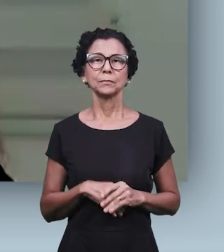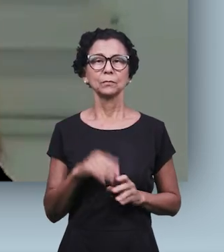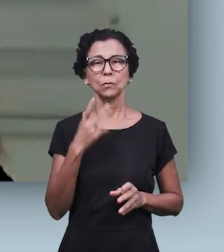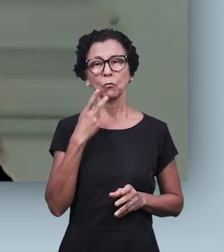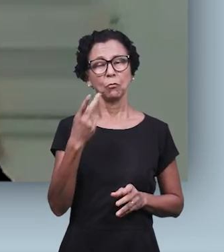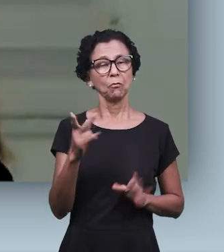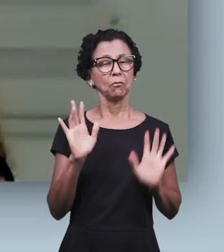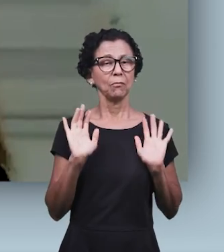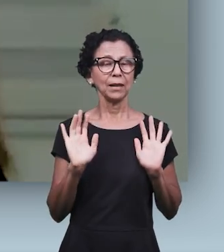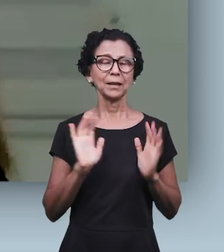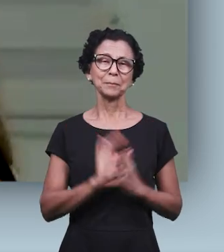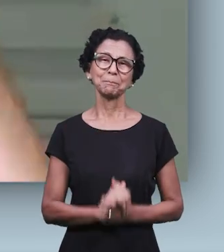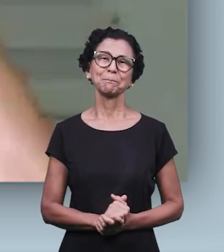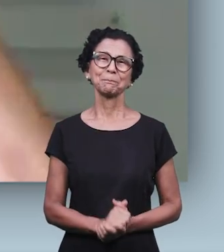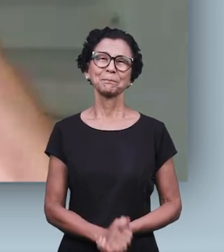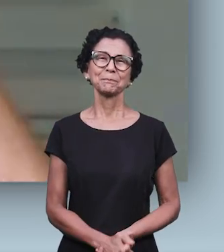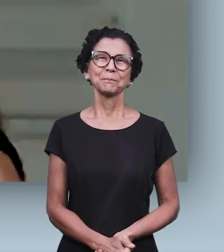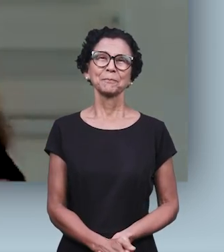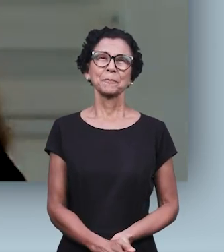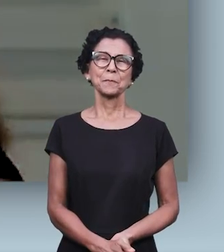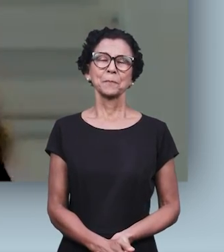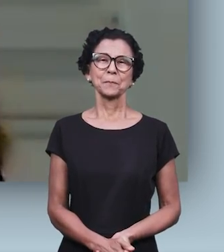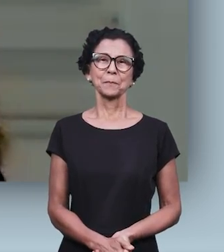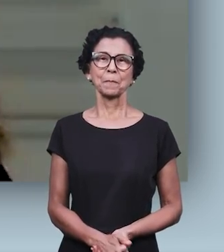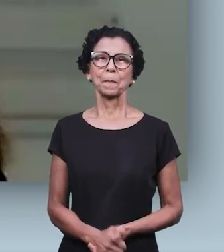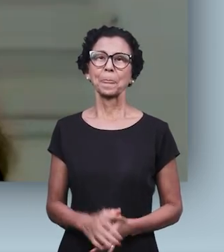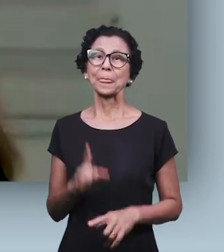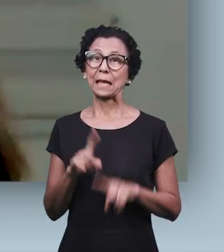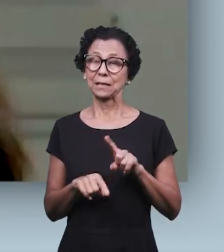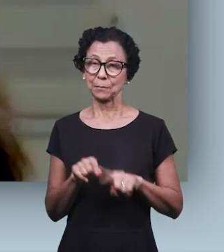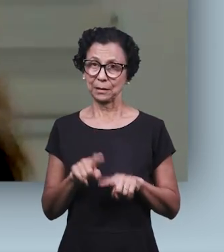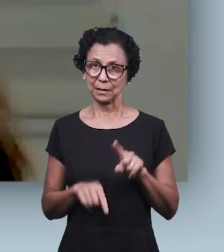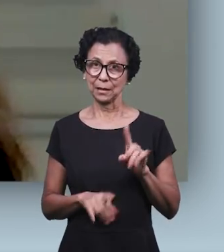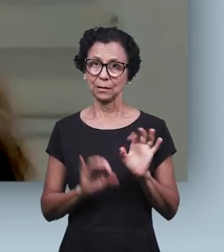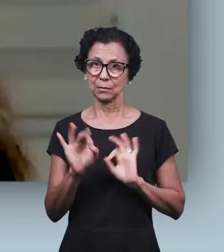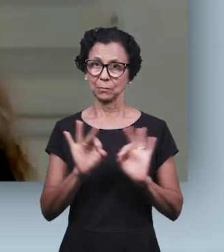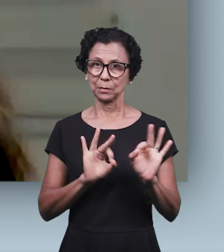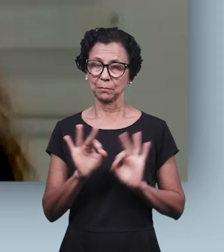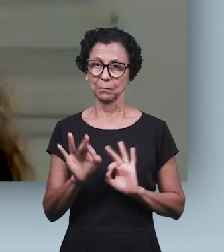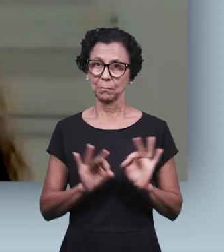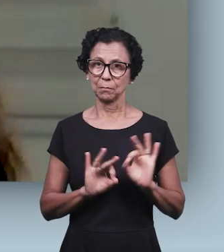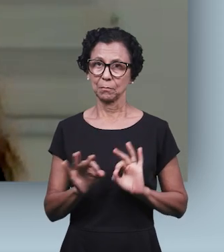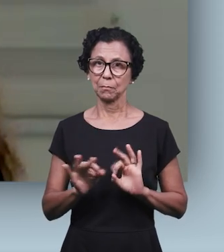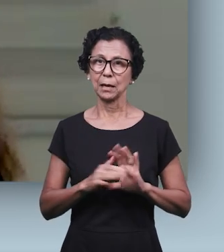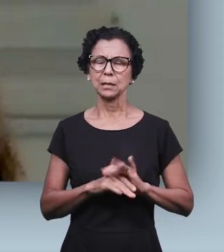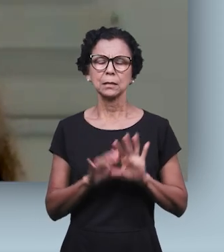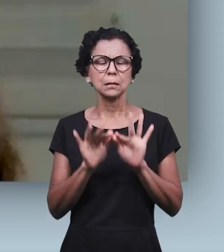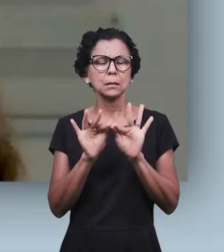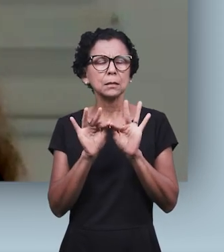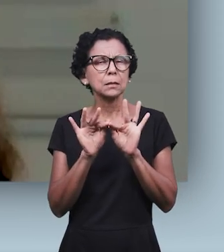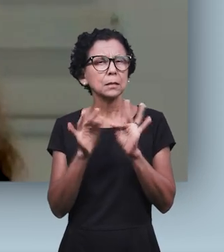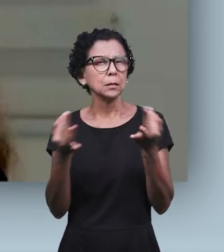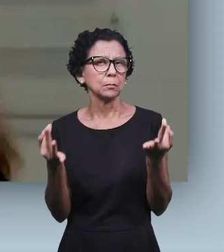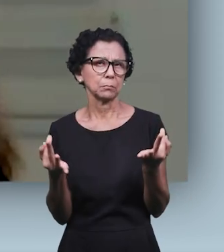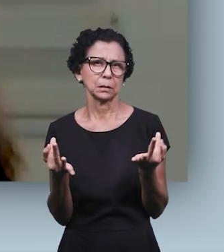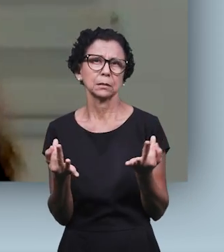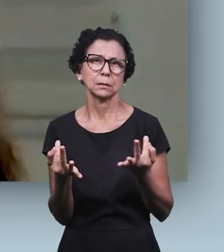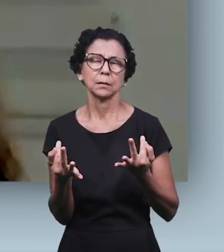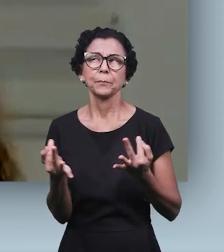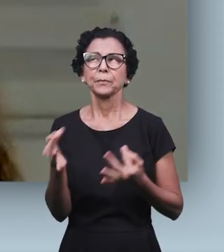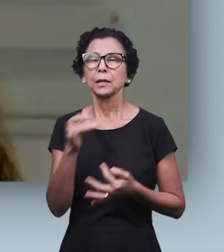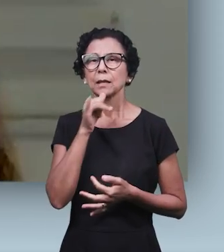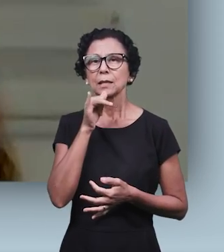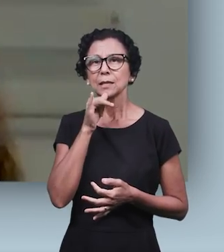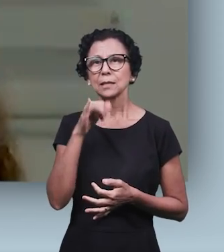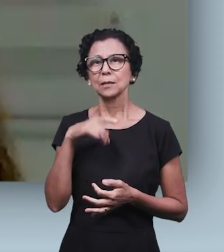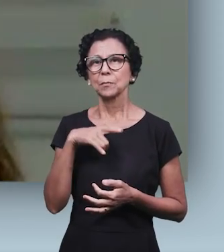ou somente falar, e a cada aula ela pode usar. E esse material, irmãs, a gente faz com materiais bem simples que as irmãs tenham em